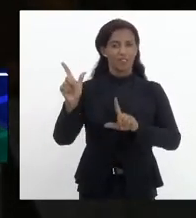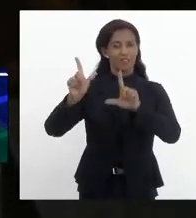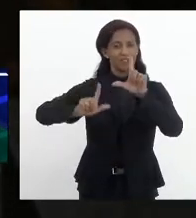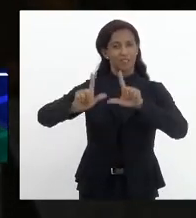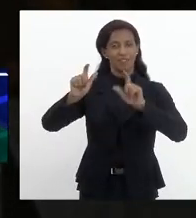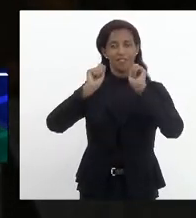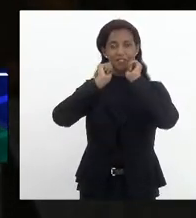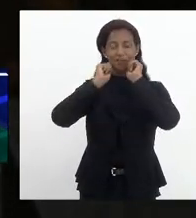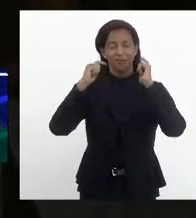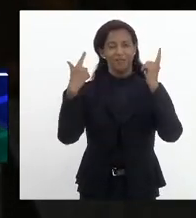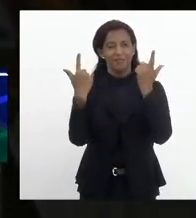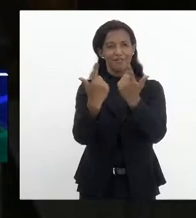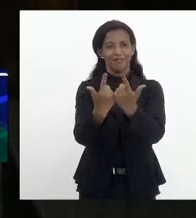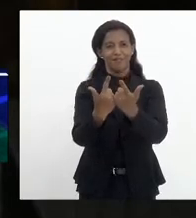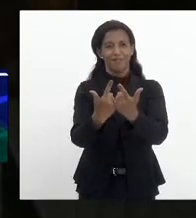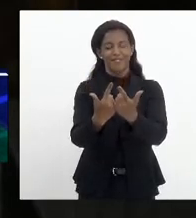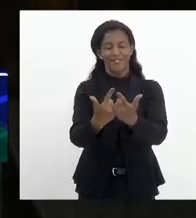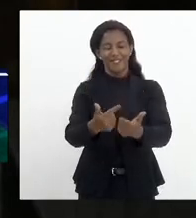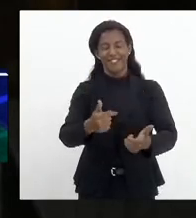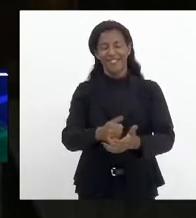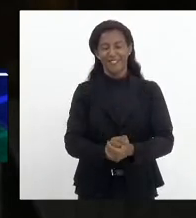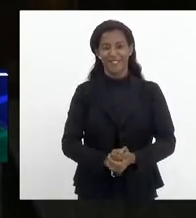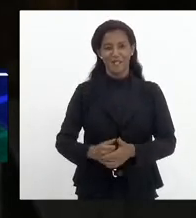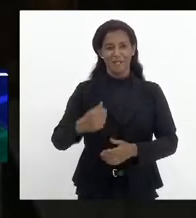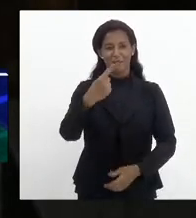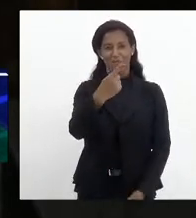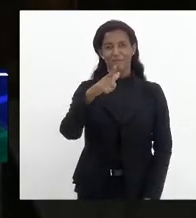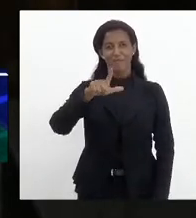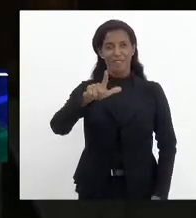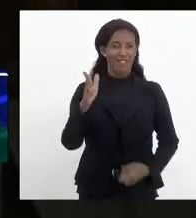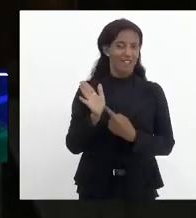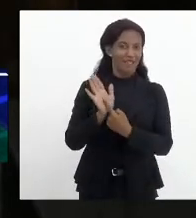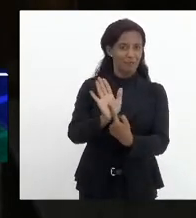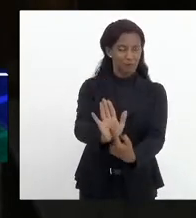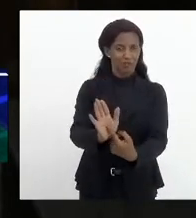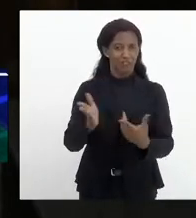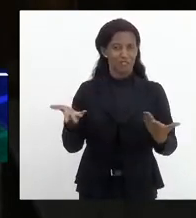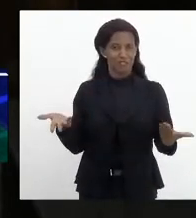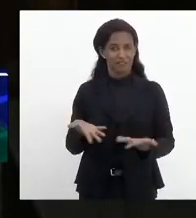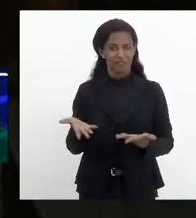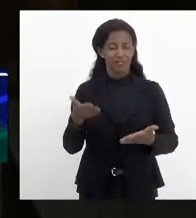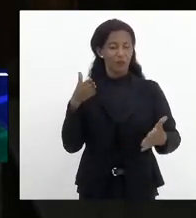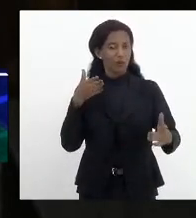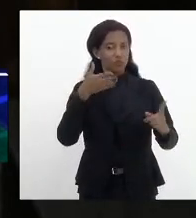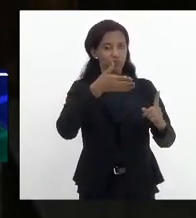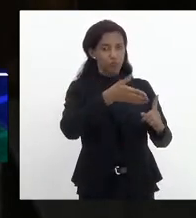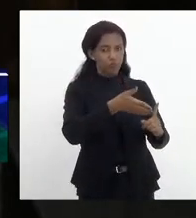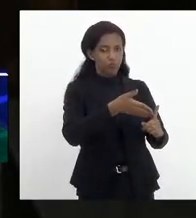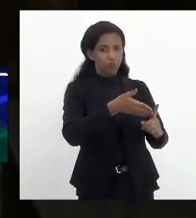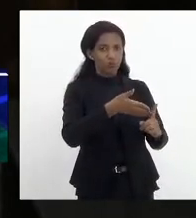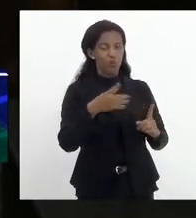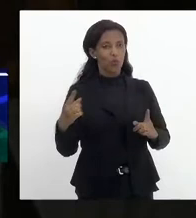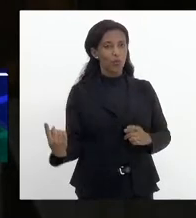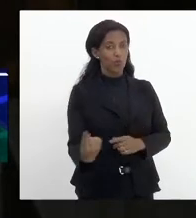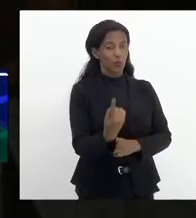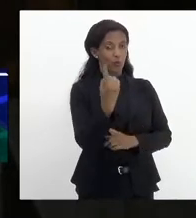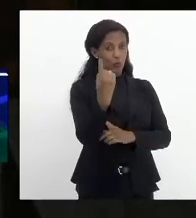Alerge, o projeto de lei que apresentamos visa, única